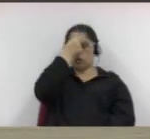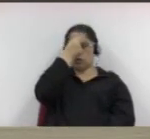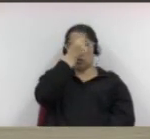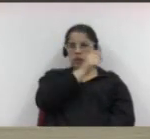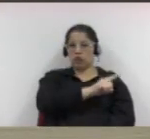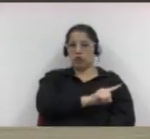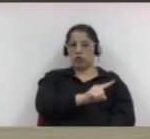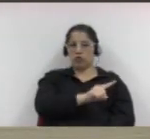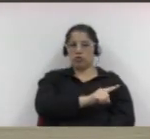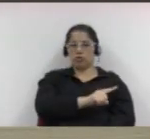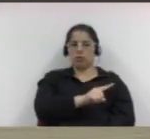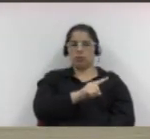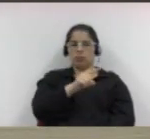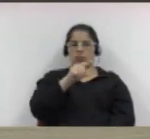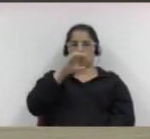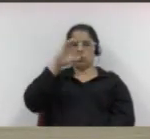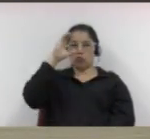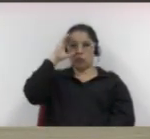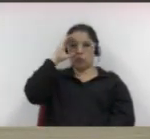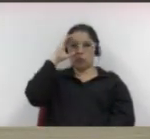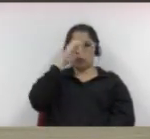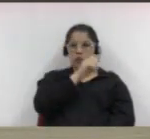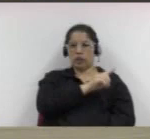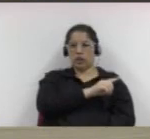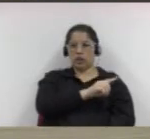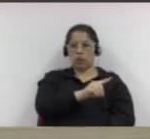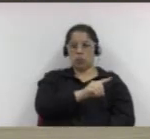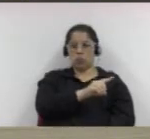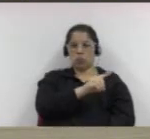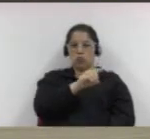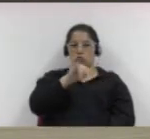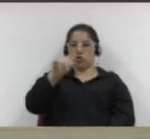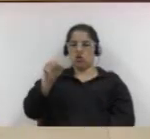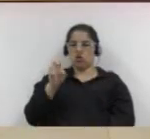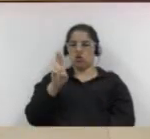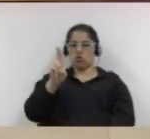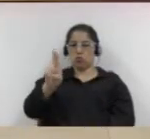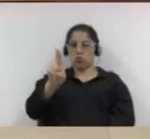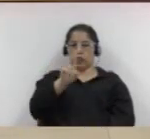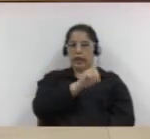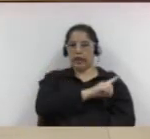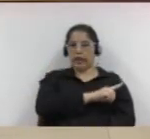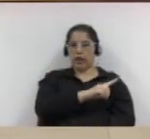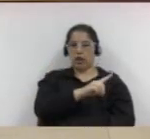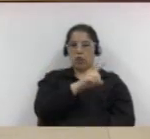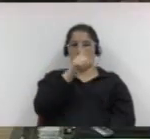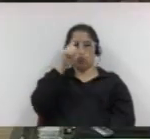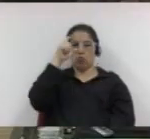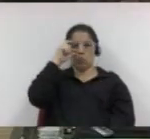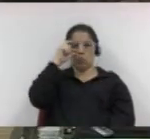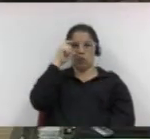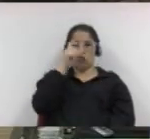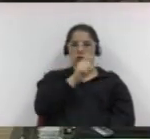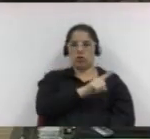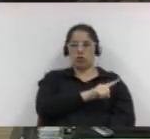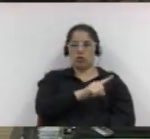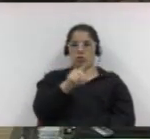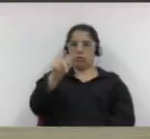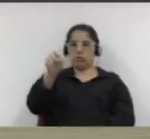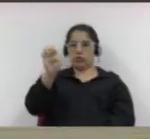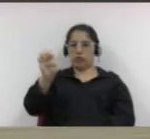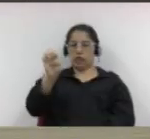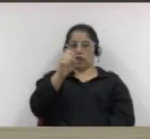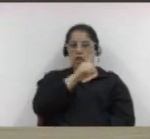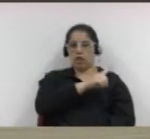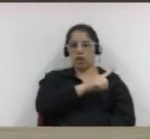Não. José Couto de Jesus. Não. José Eduardo Monteiro Júnior. Não. José Faride. Não. Zé Damix.